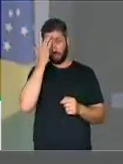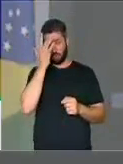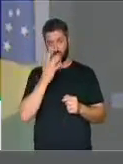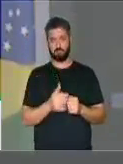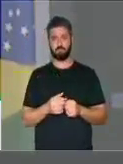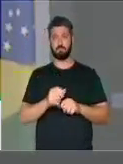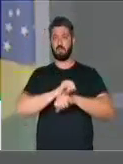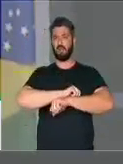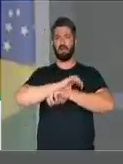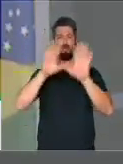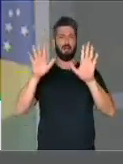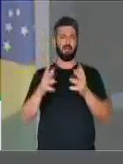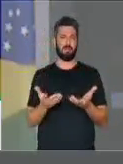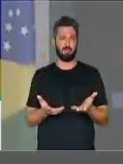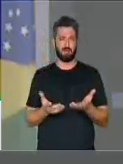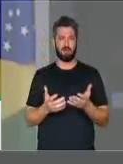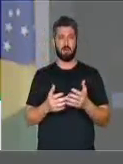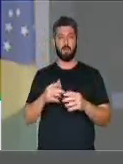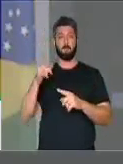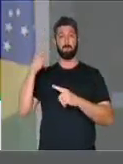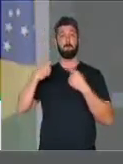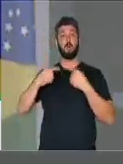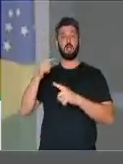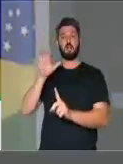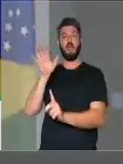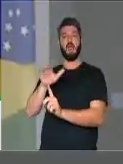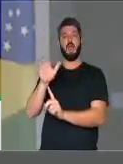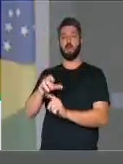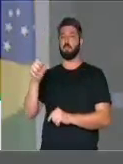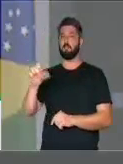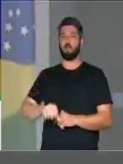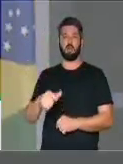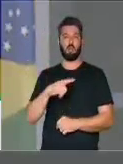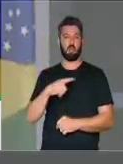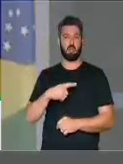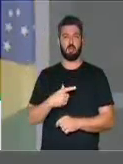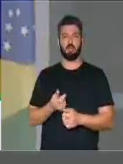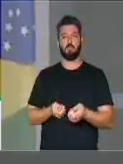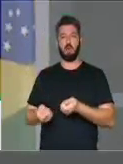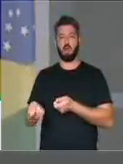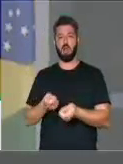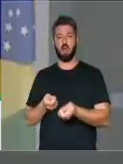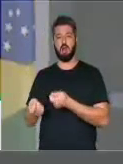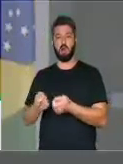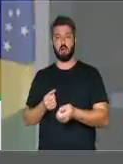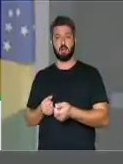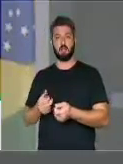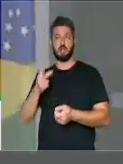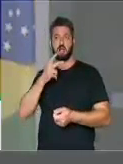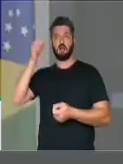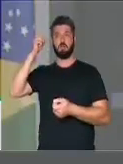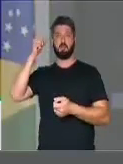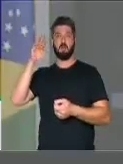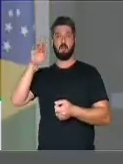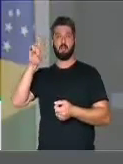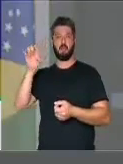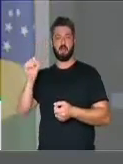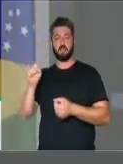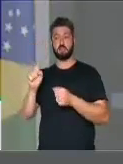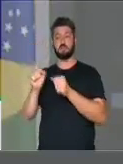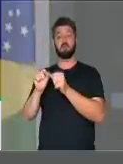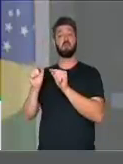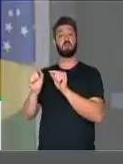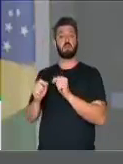nos parece clara: intervenção política da pior espécie, com o objetivo de, criando as campeões nacionais do BNDES,